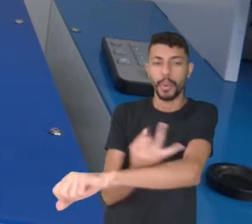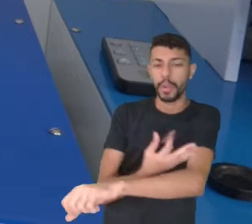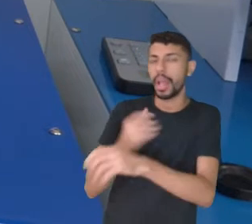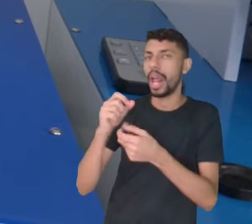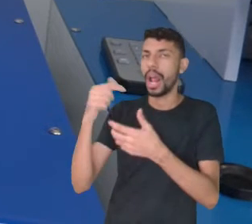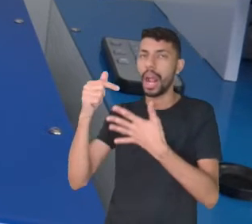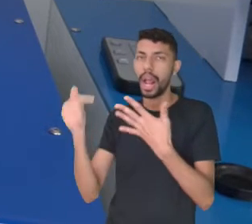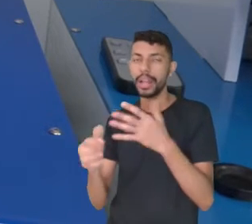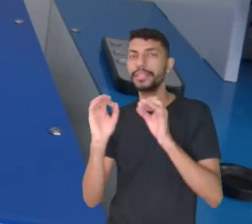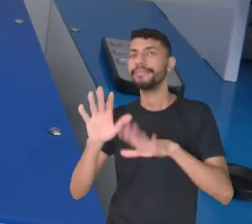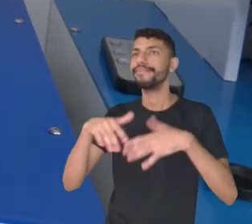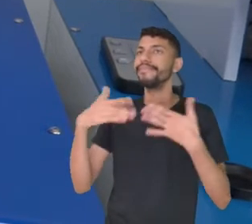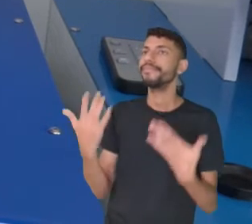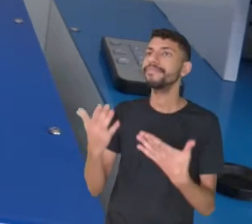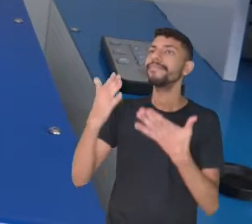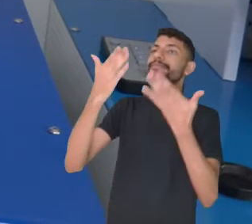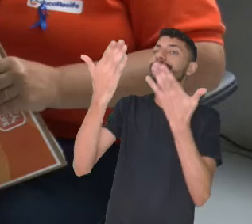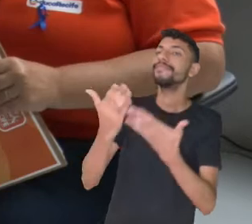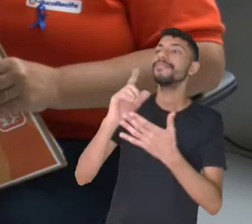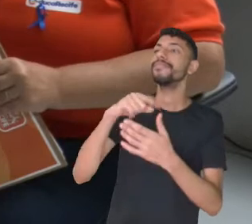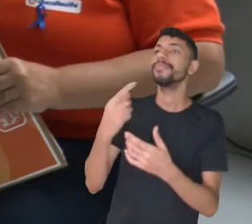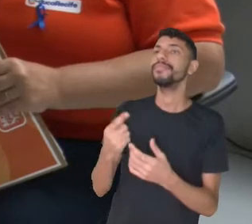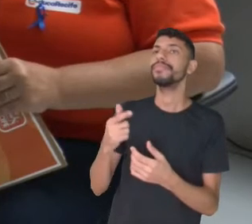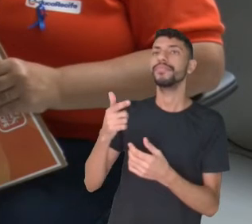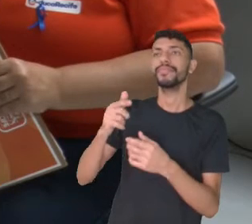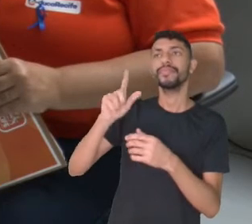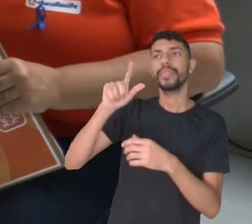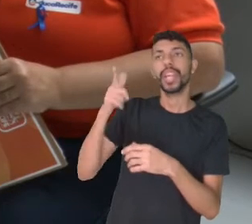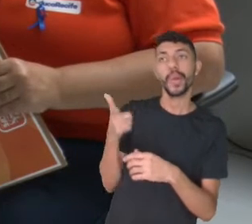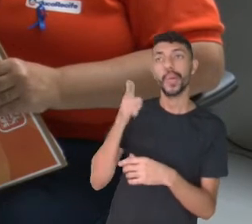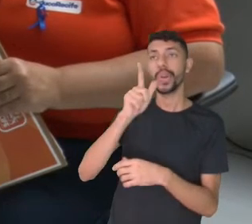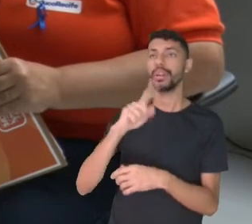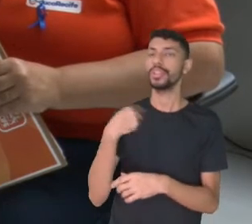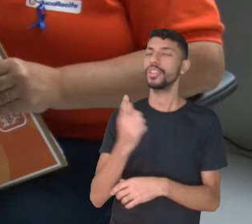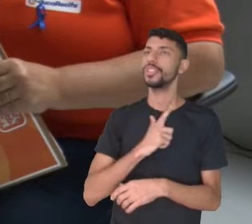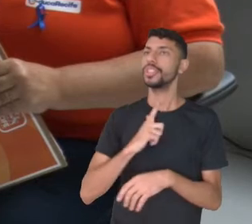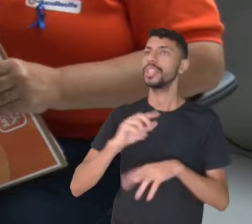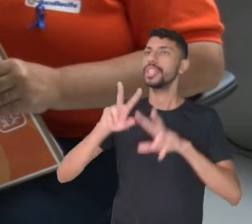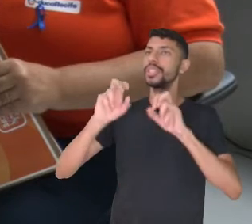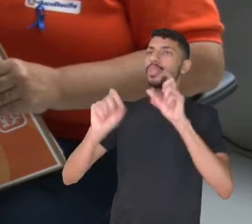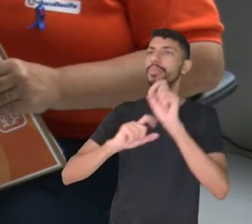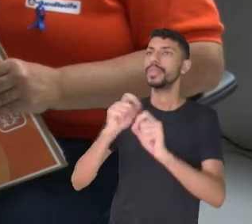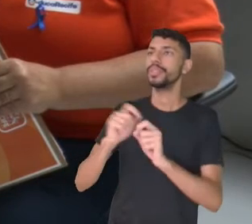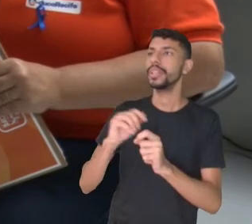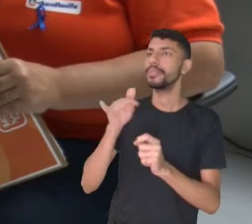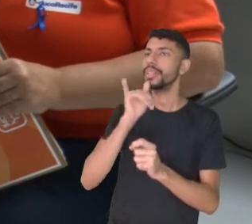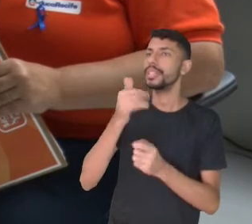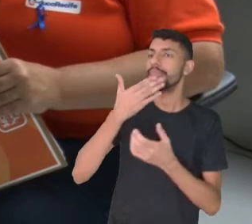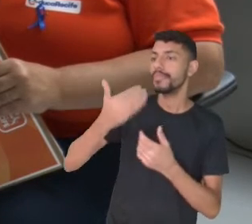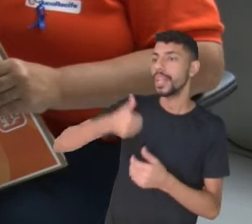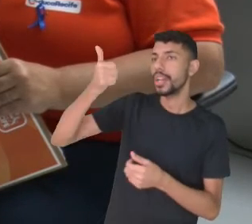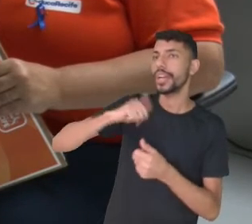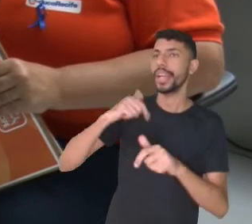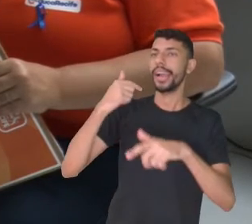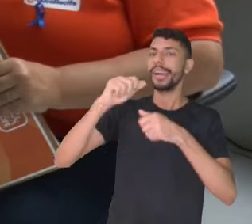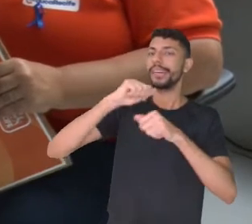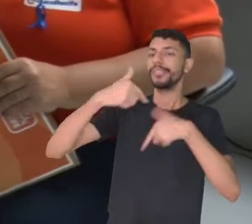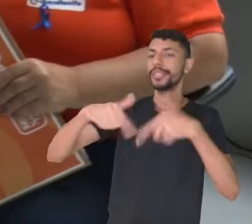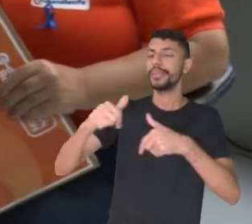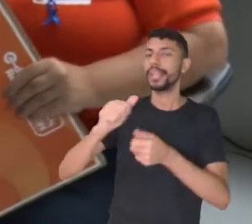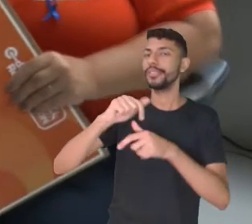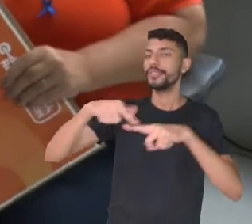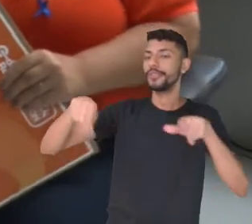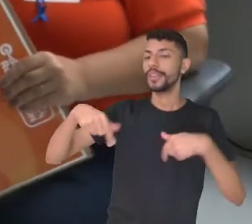ganho quando a gente está falando em customizar a atividade do laboratório e das análises, né?